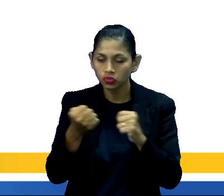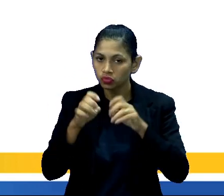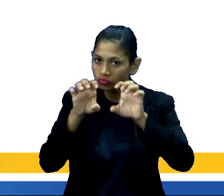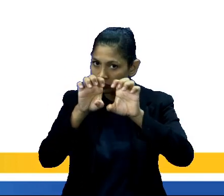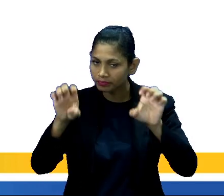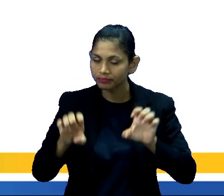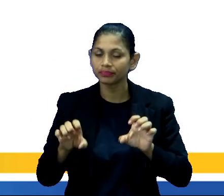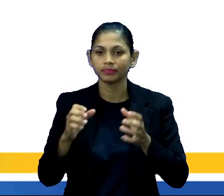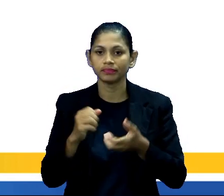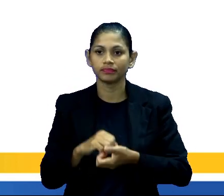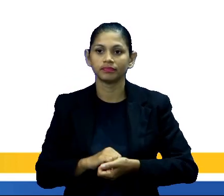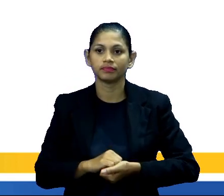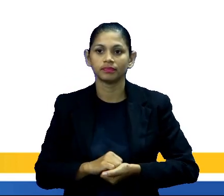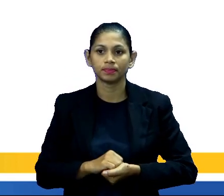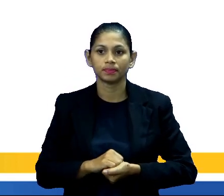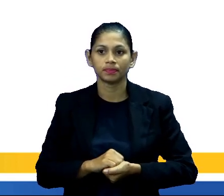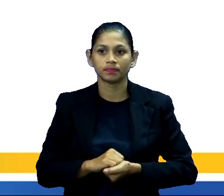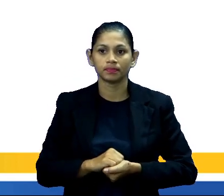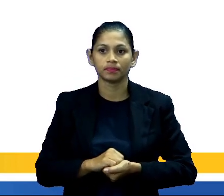estrutura.